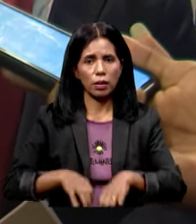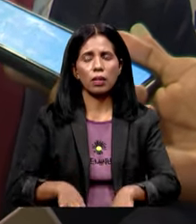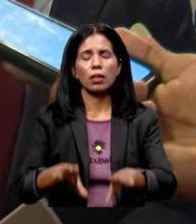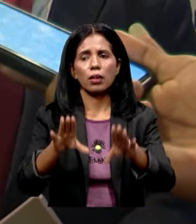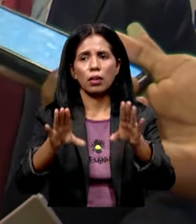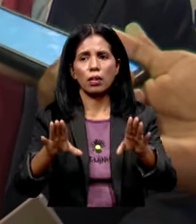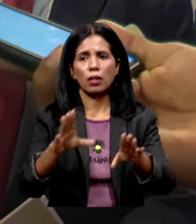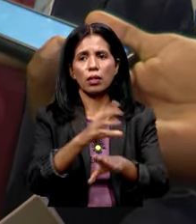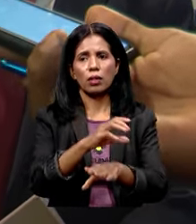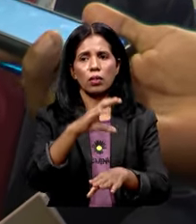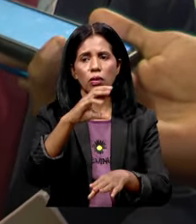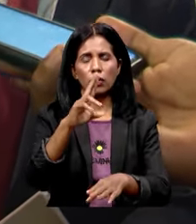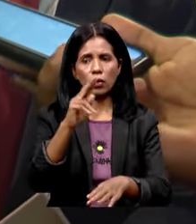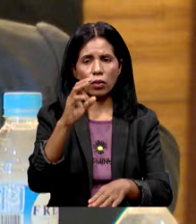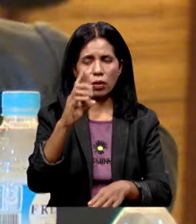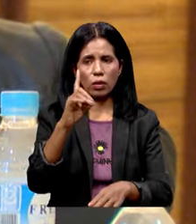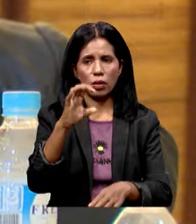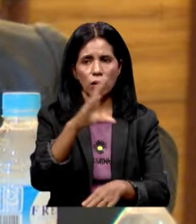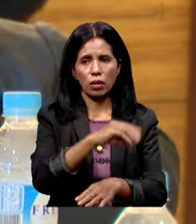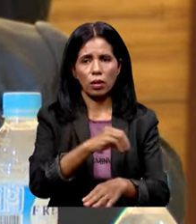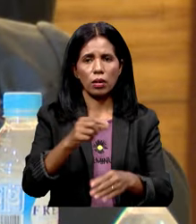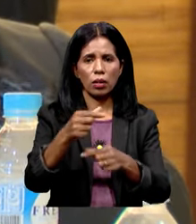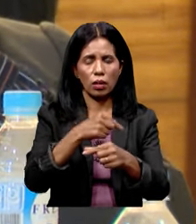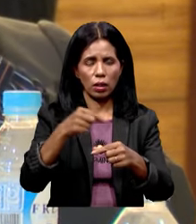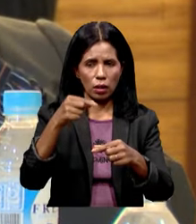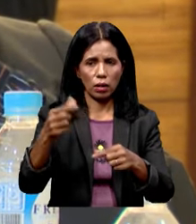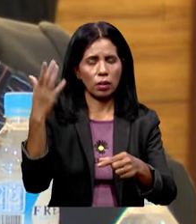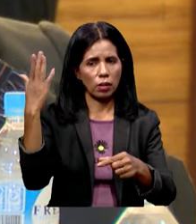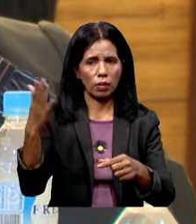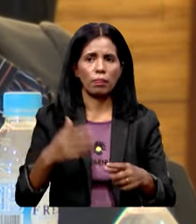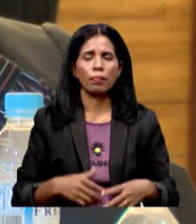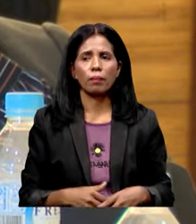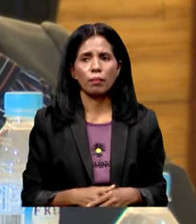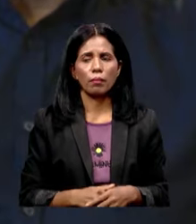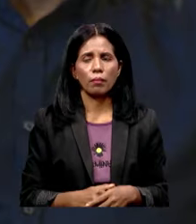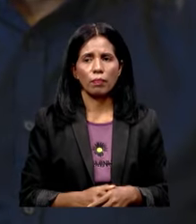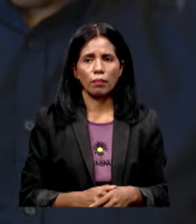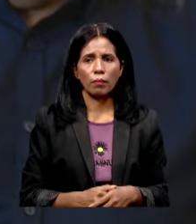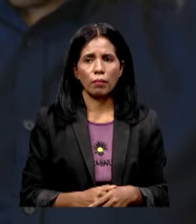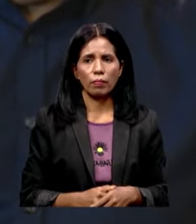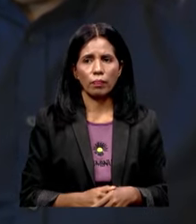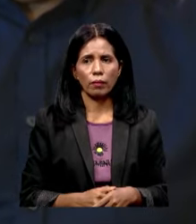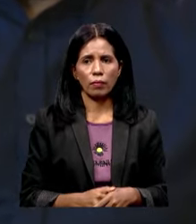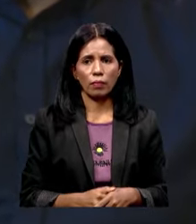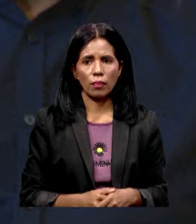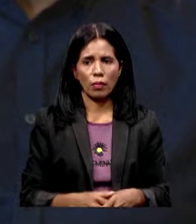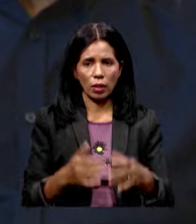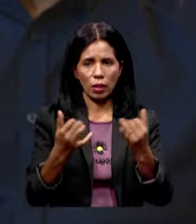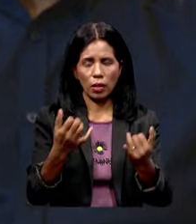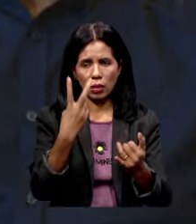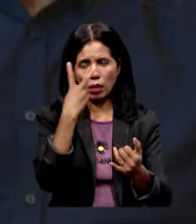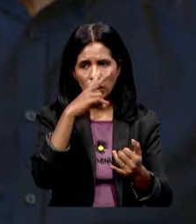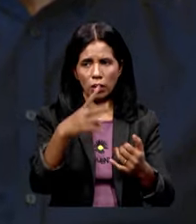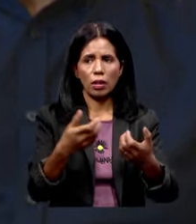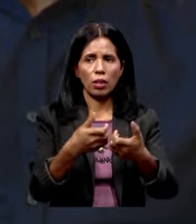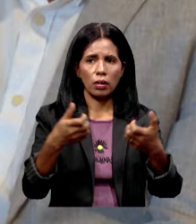campo de Naranchudits. Nebesu da gás, mas neste momento cara lá. Lá, da dao que lá para tu hases se